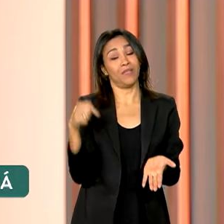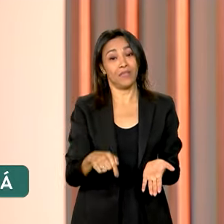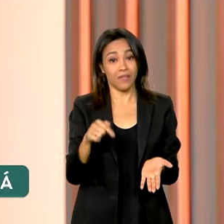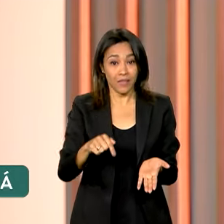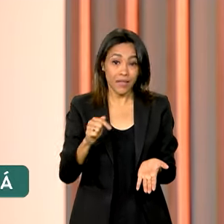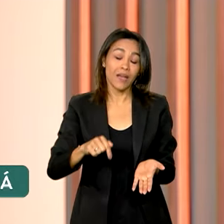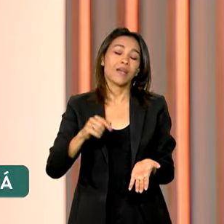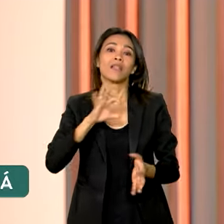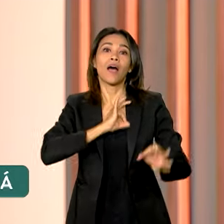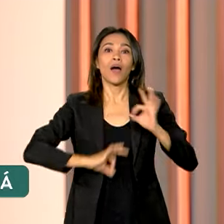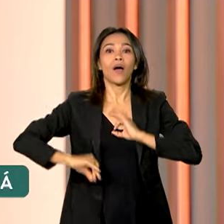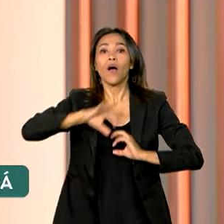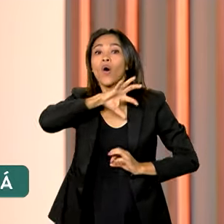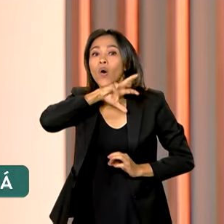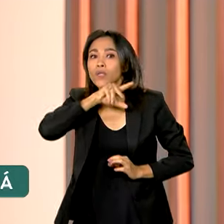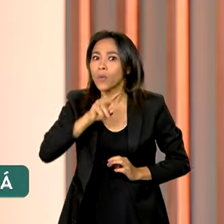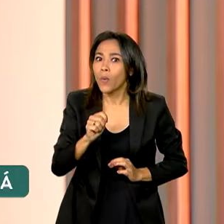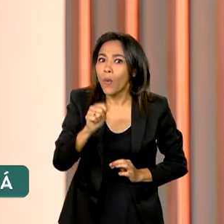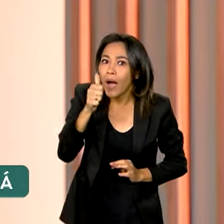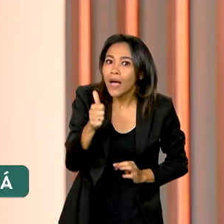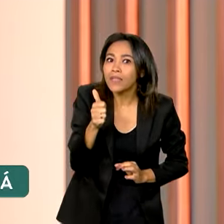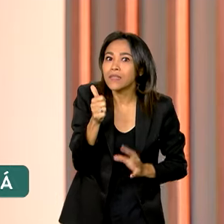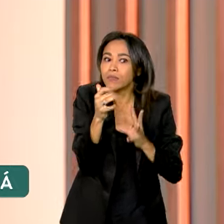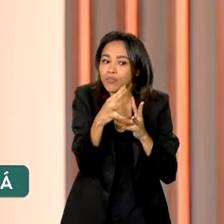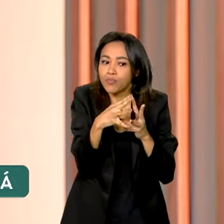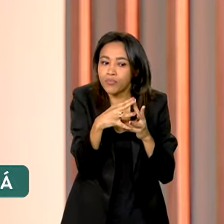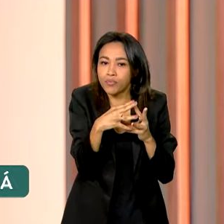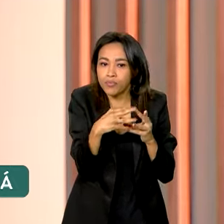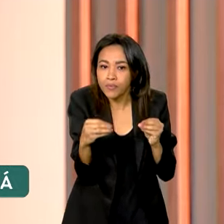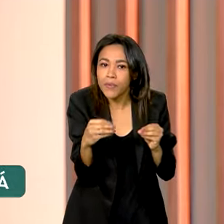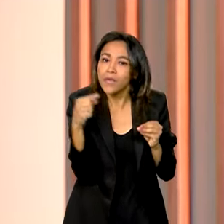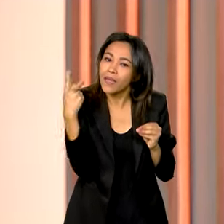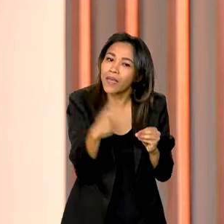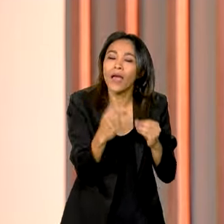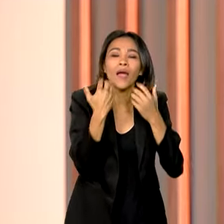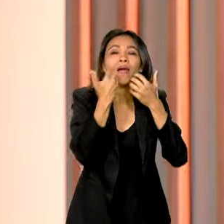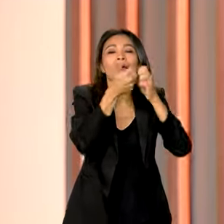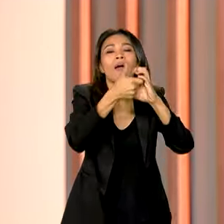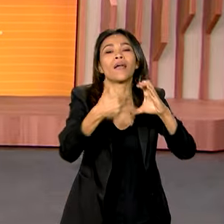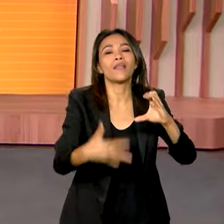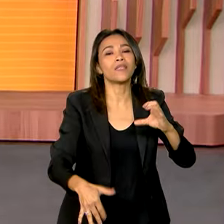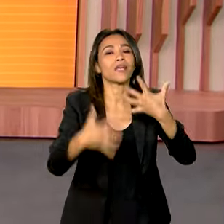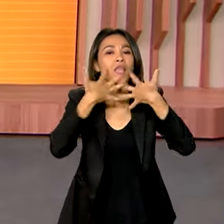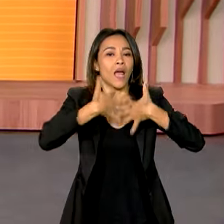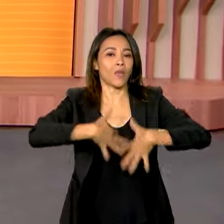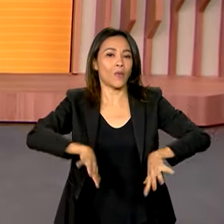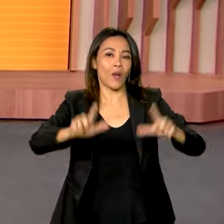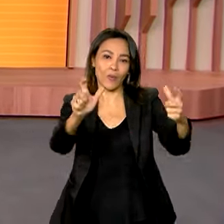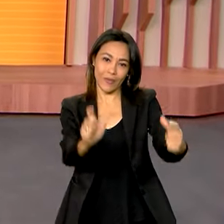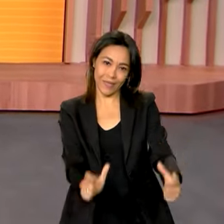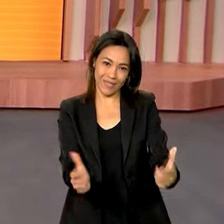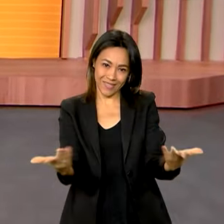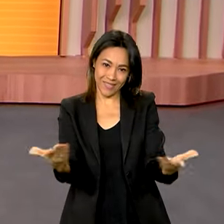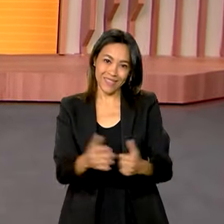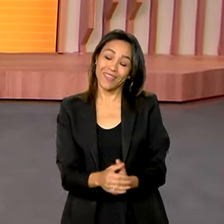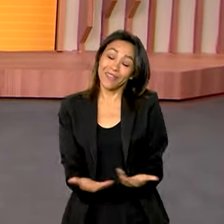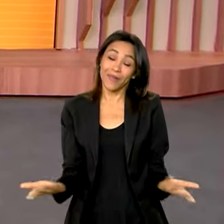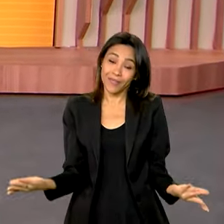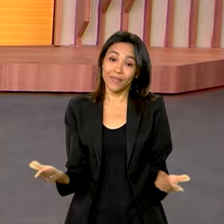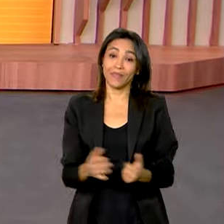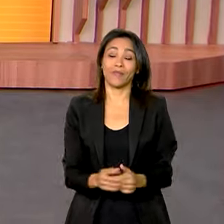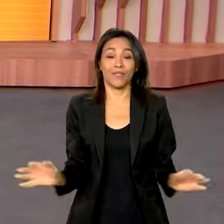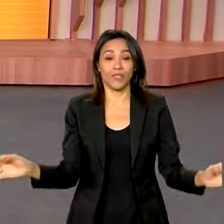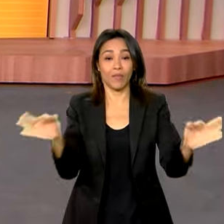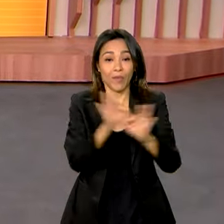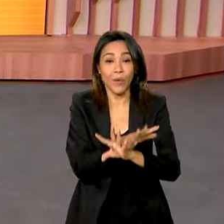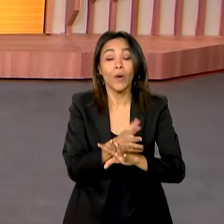considerada quase ameaçada e que é tão característica da região. Então é isso, o Brasil em Dia fica por aqui,